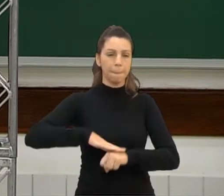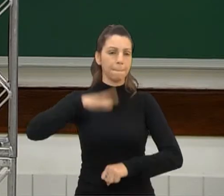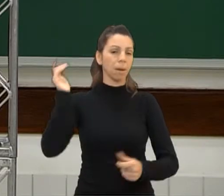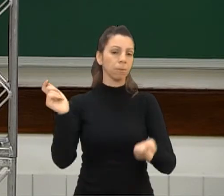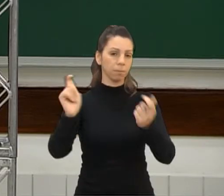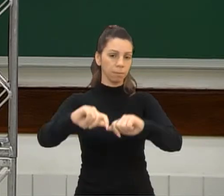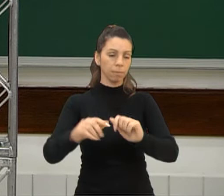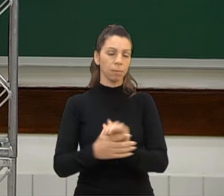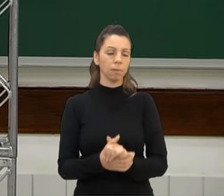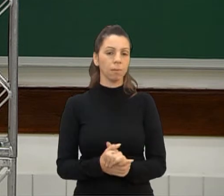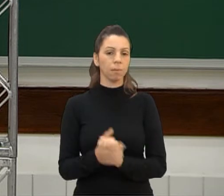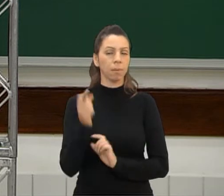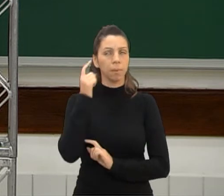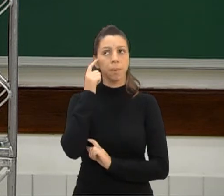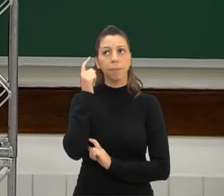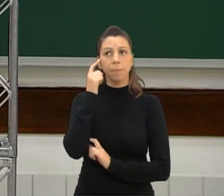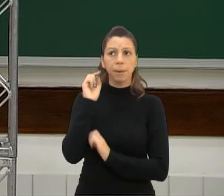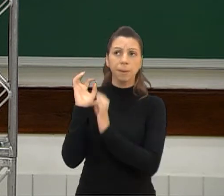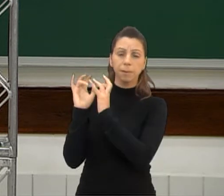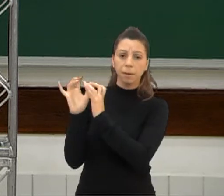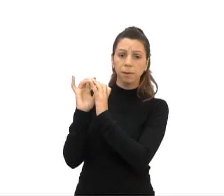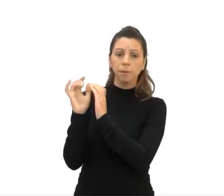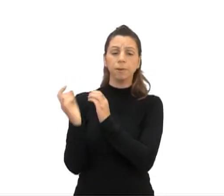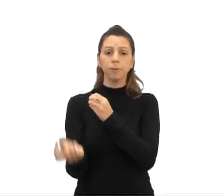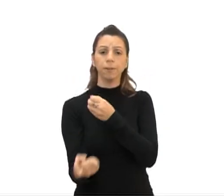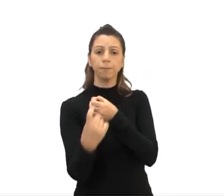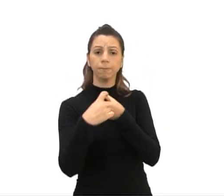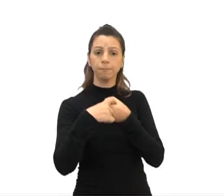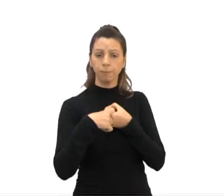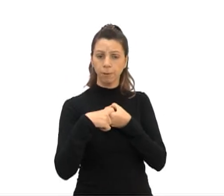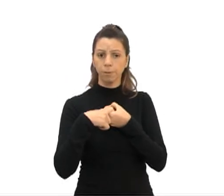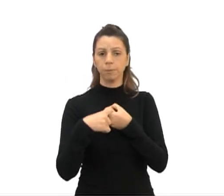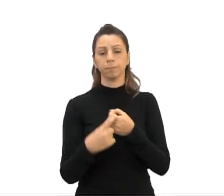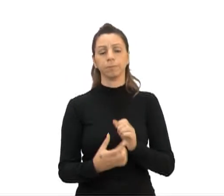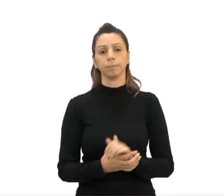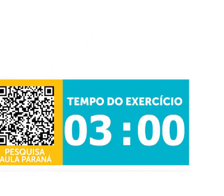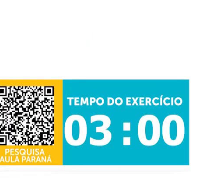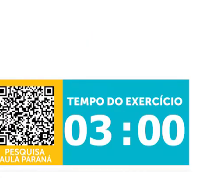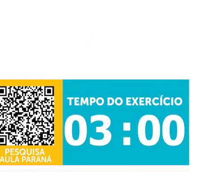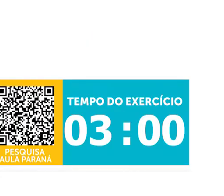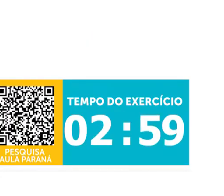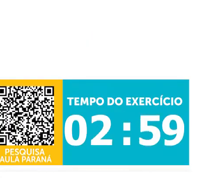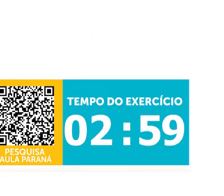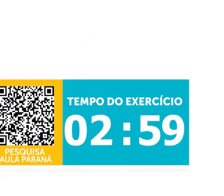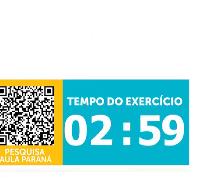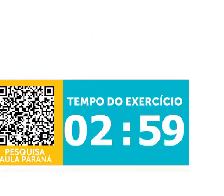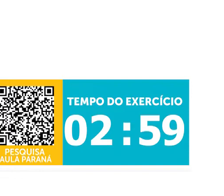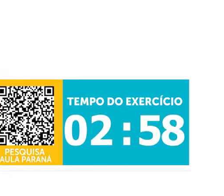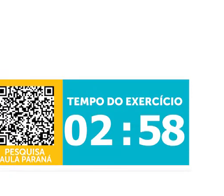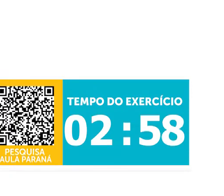tá? Pensem um pouquinho, reflitam um pouquinho e a gente já reflete junto novamente.